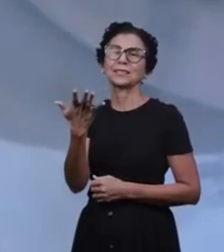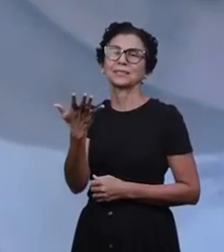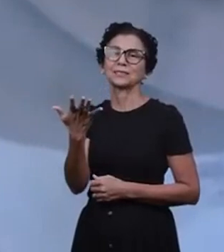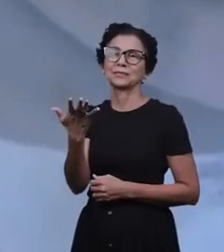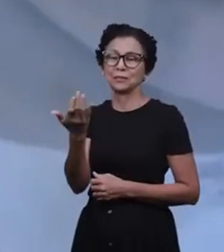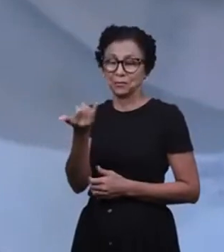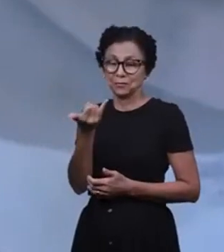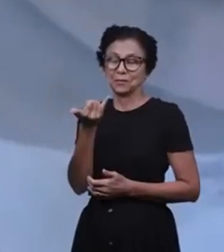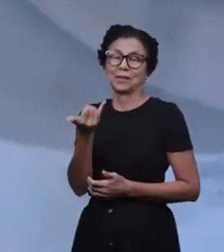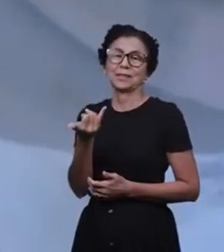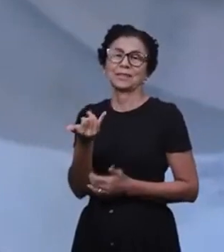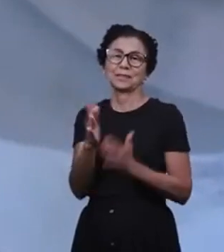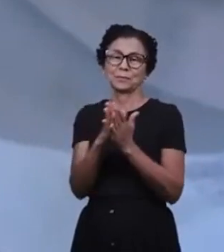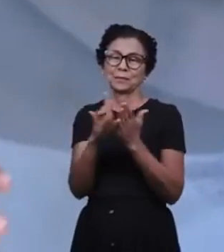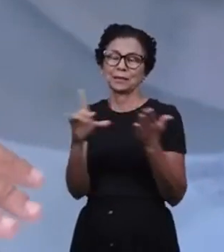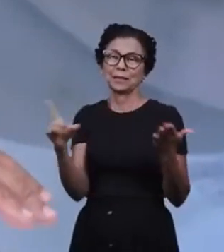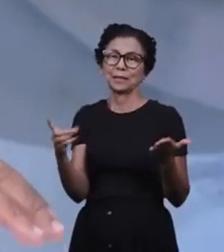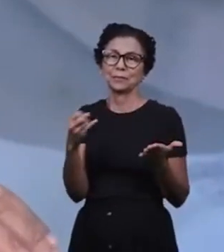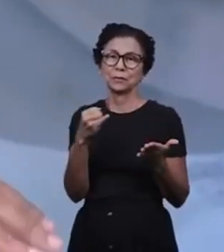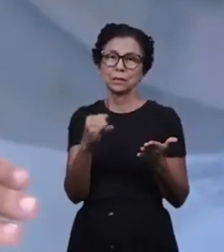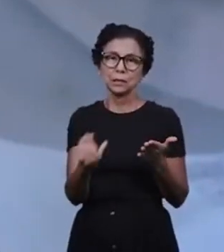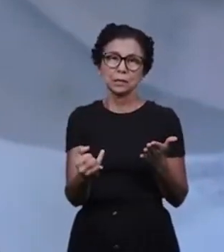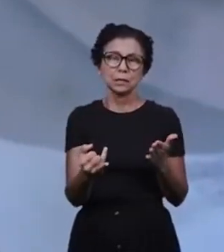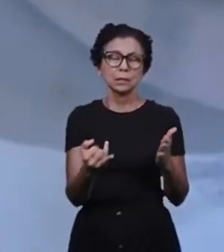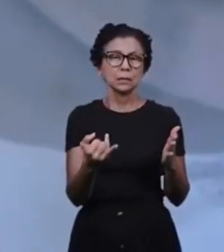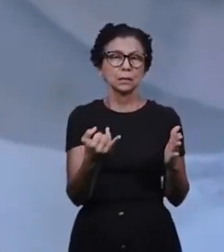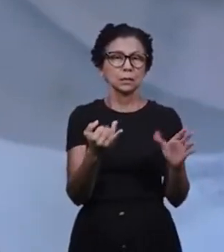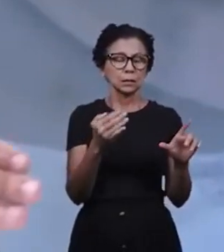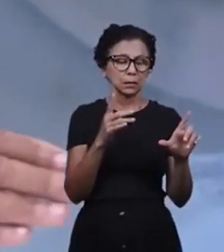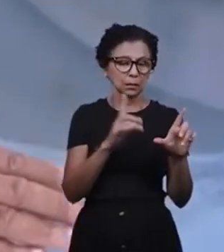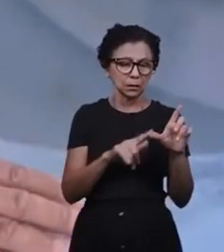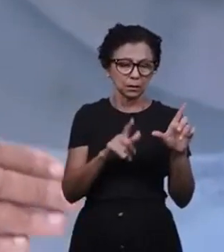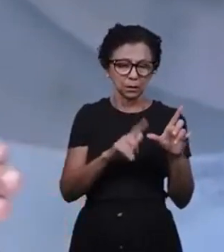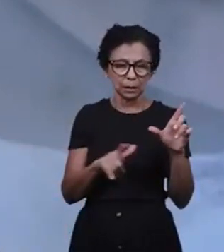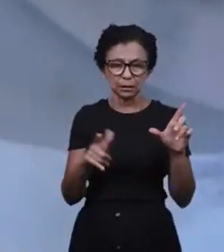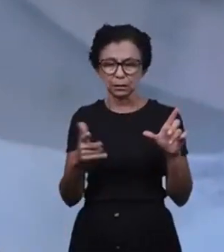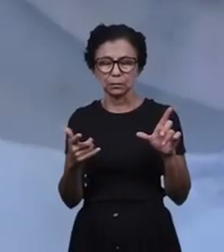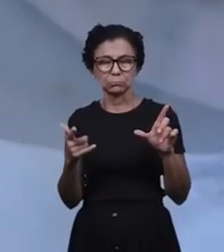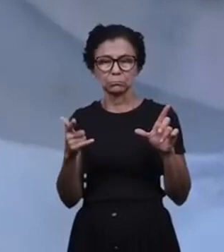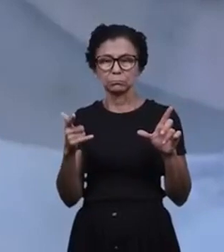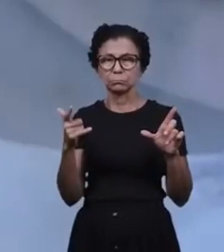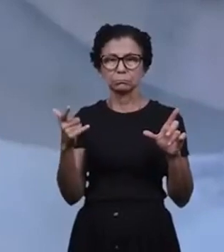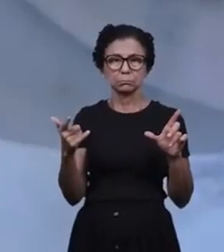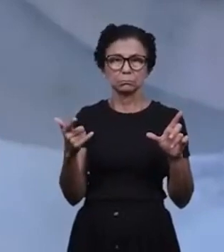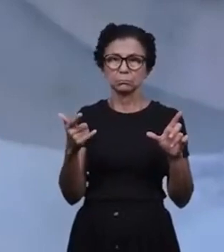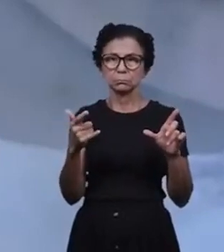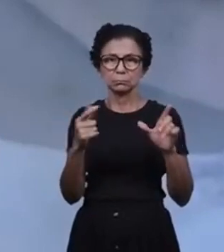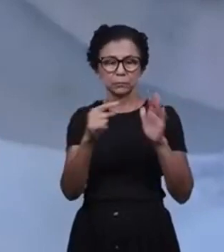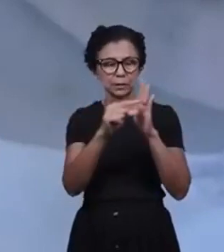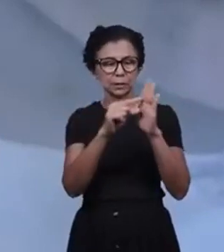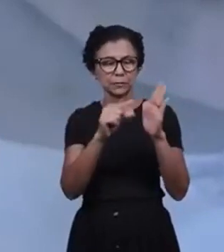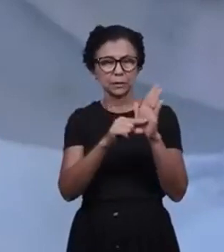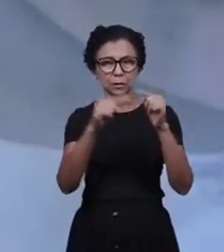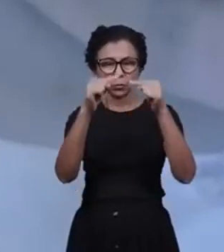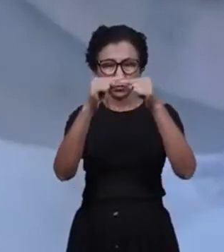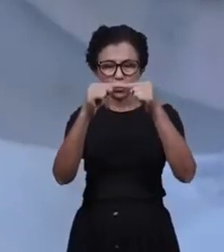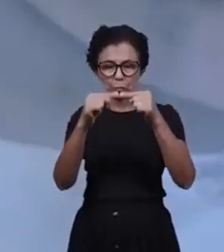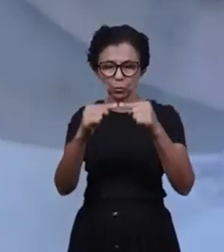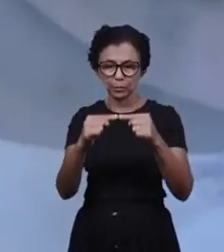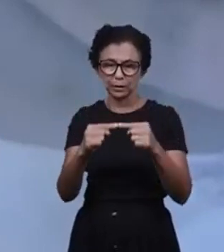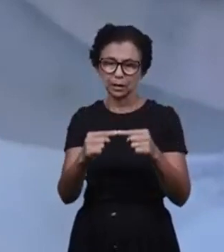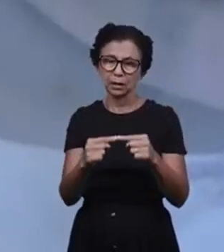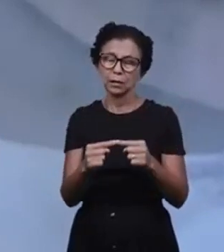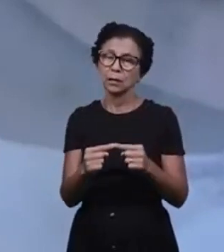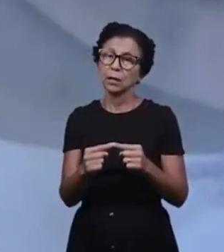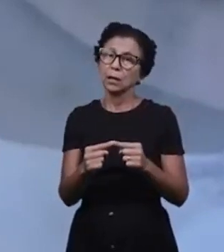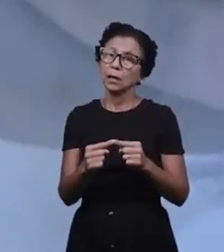for seguir só por letra, por coincidência de um versículo com outro, alguma coisa, isso aí pode produzir boas coisas, mas